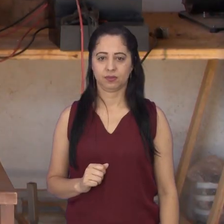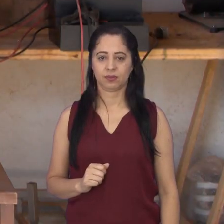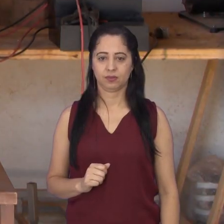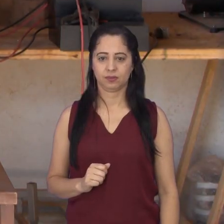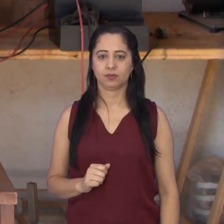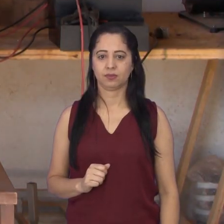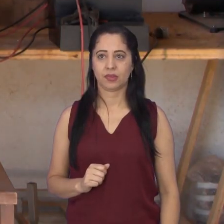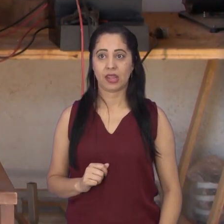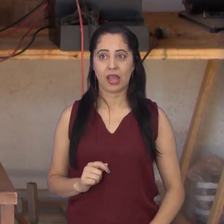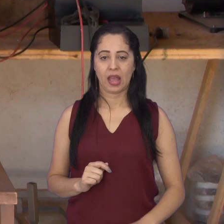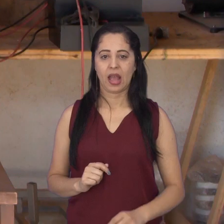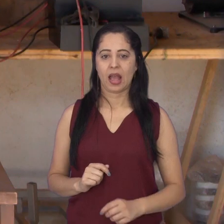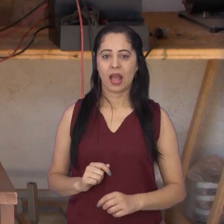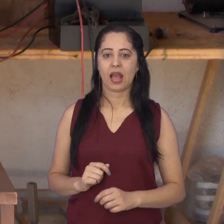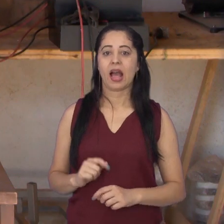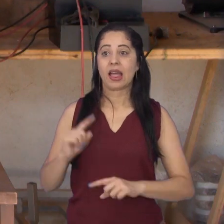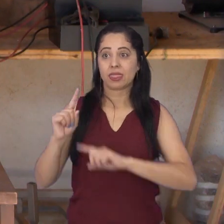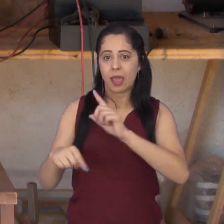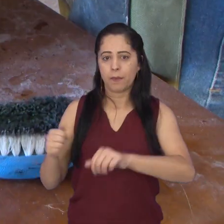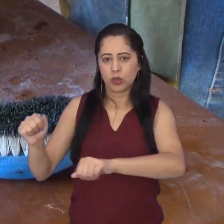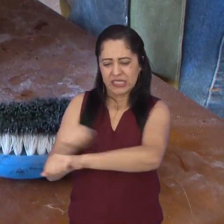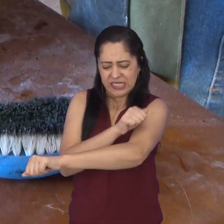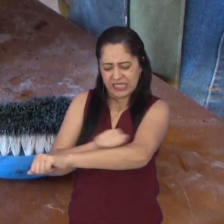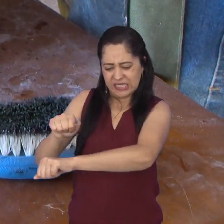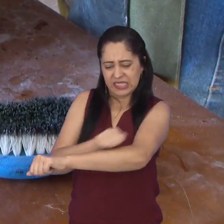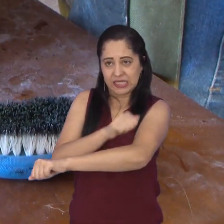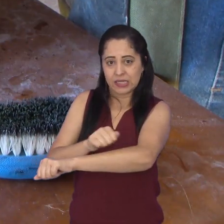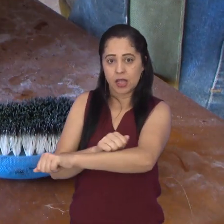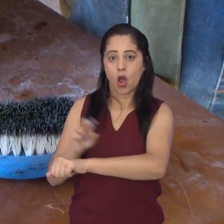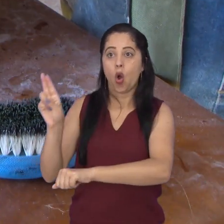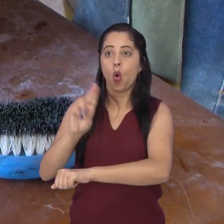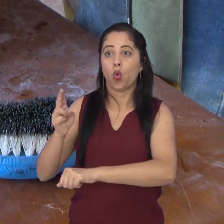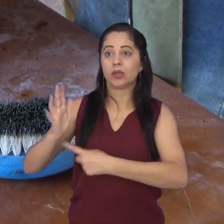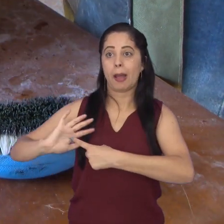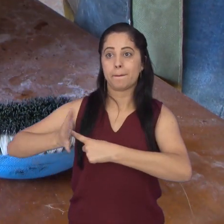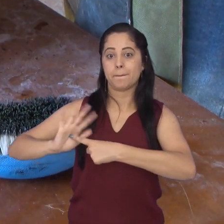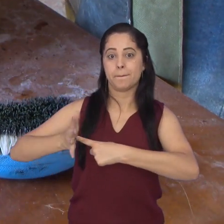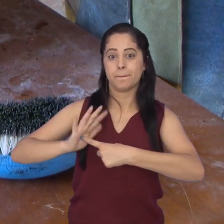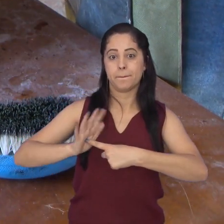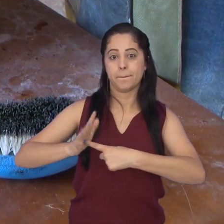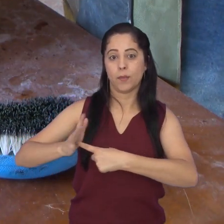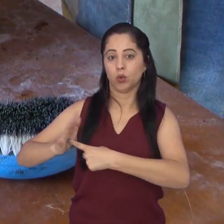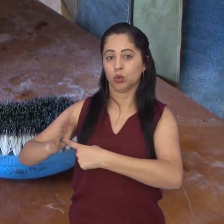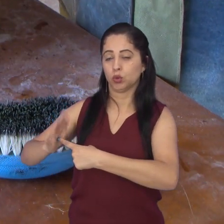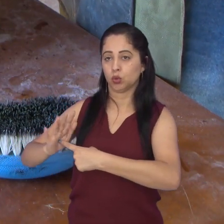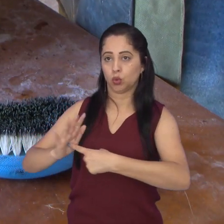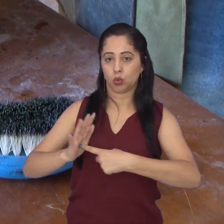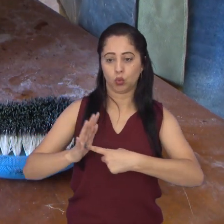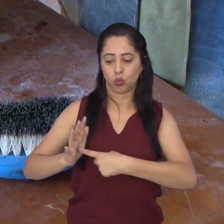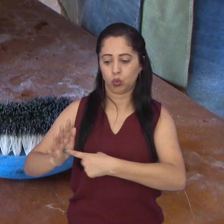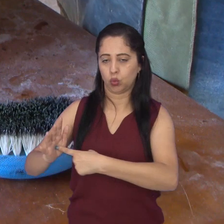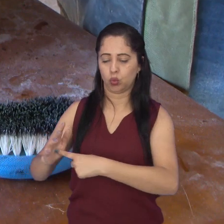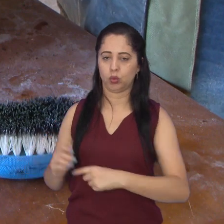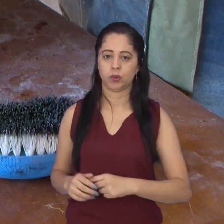Depois da escova, a gente vem para a escova de aço, onde a gente vai aprofundar os